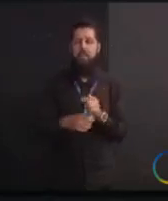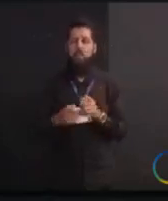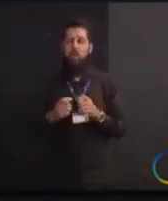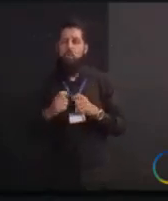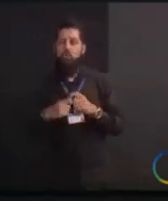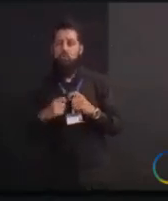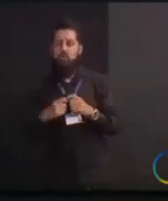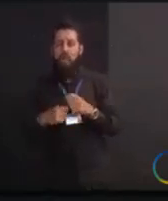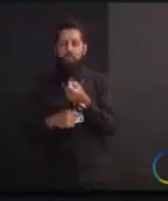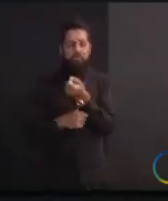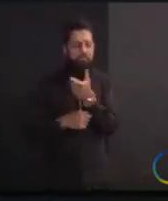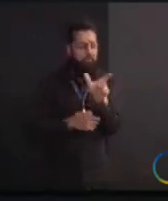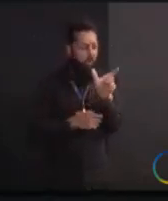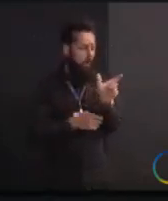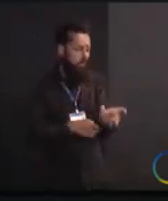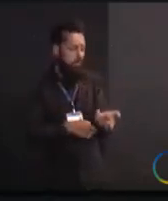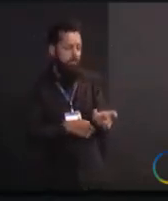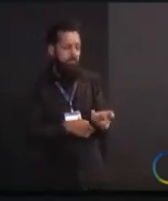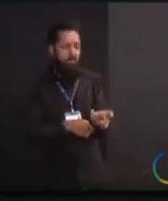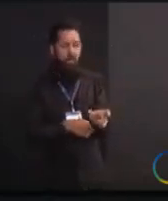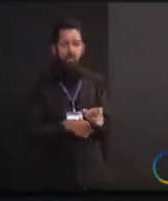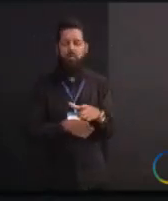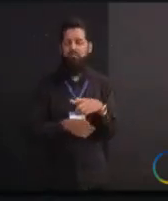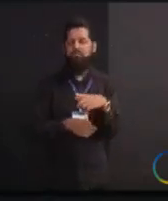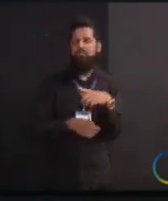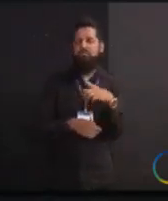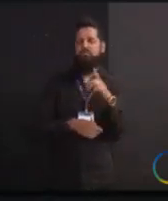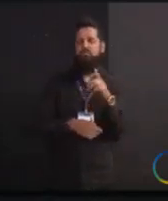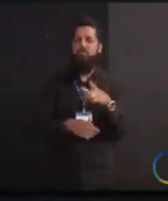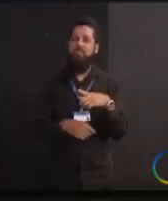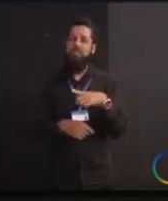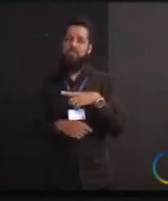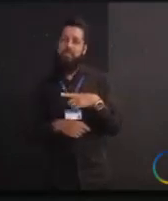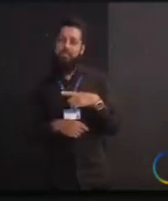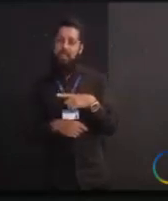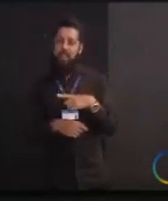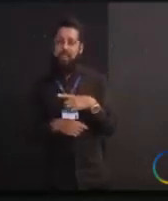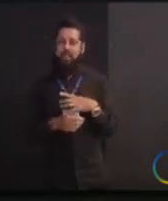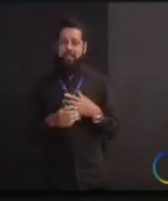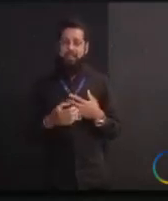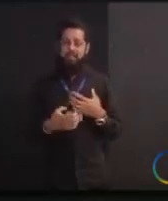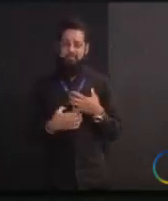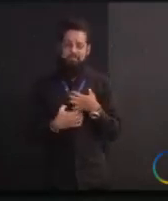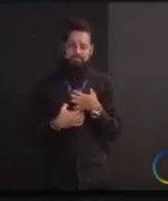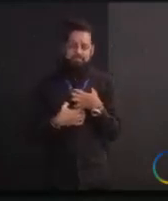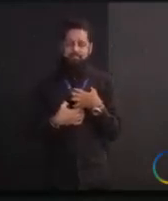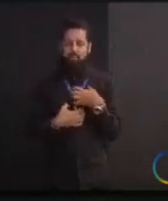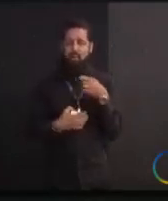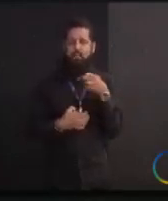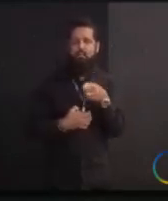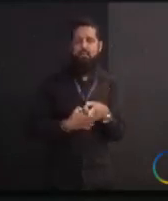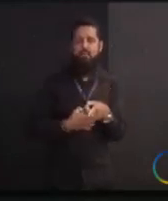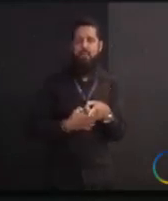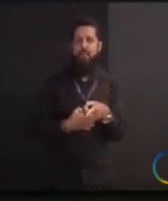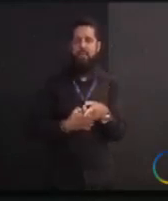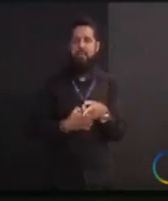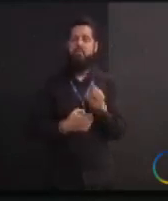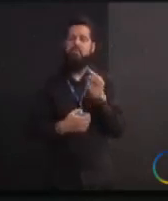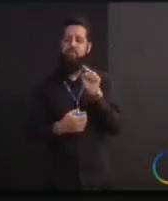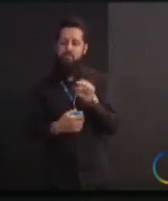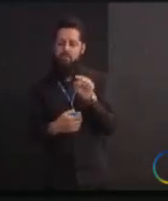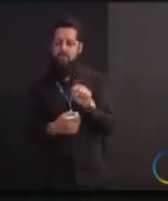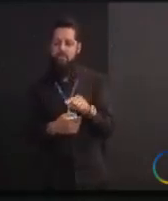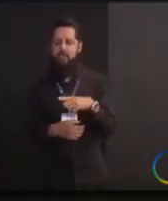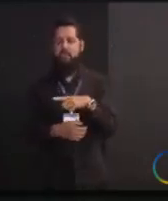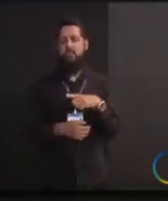Moralista, santo do pau oco. É o verdadeiro santo do pau oco. A versão mais atual do